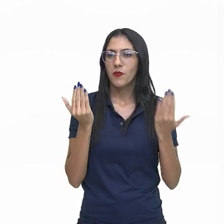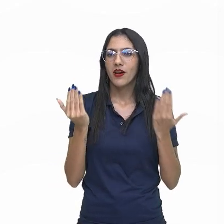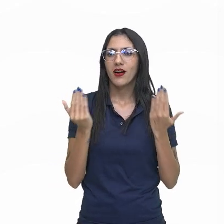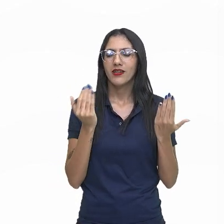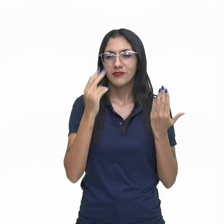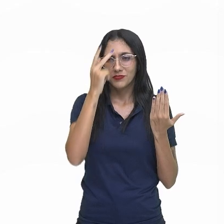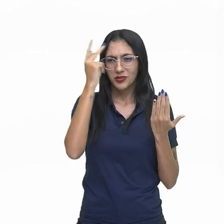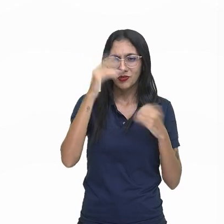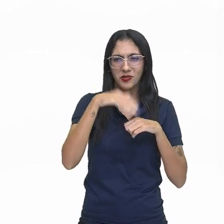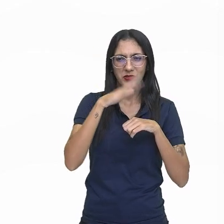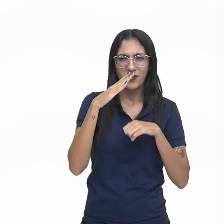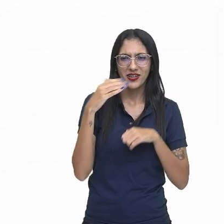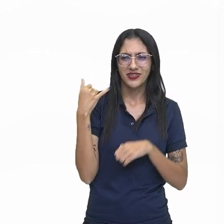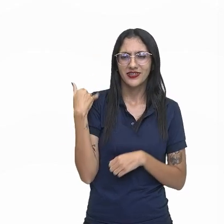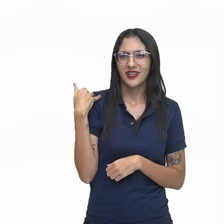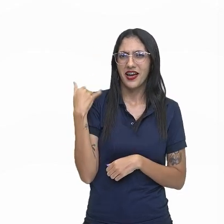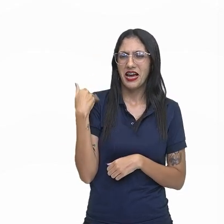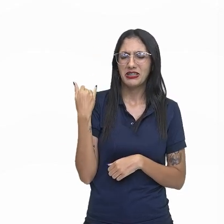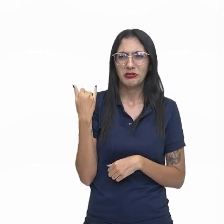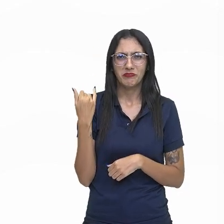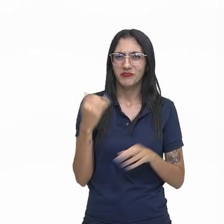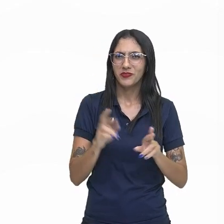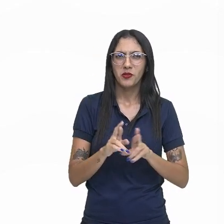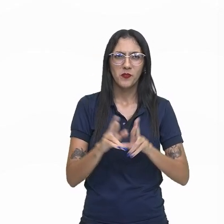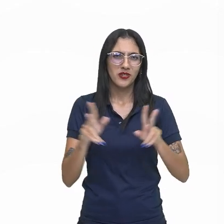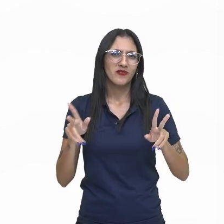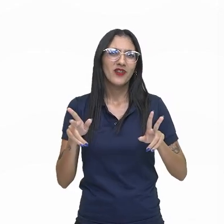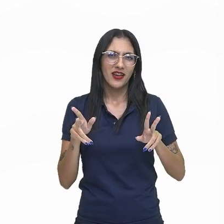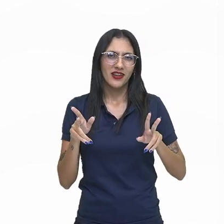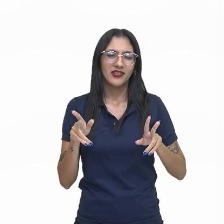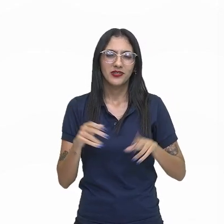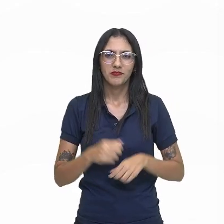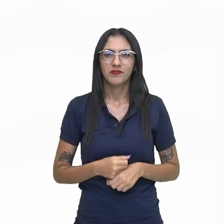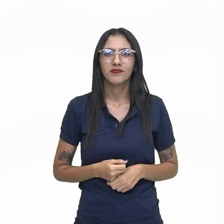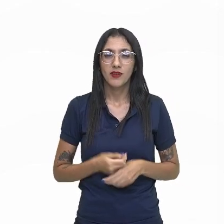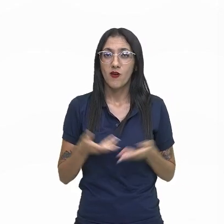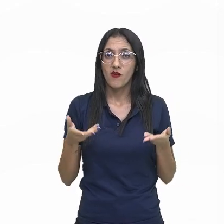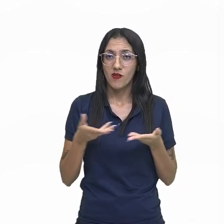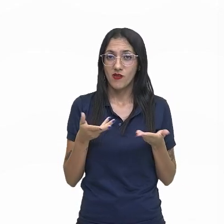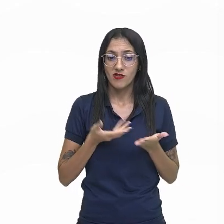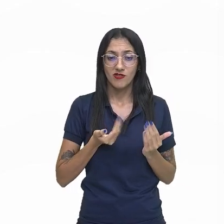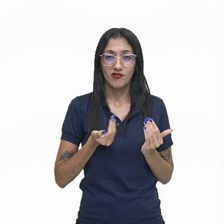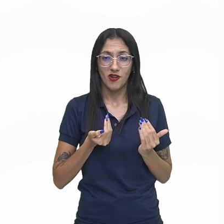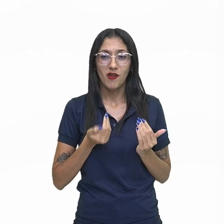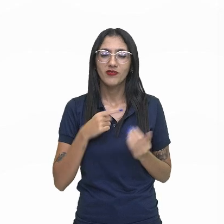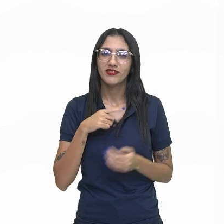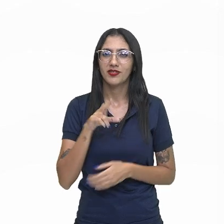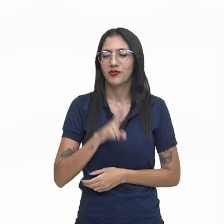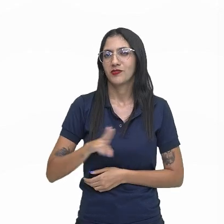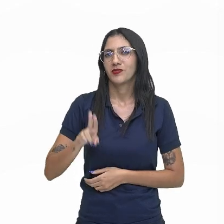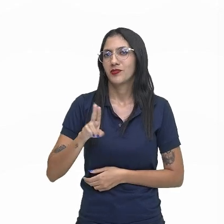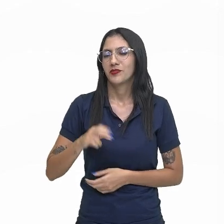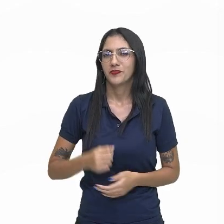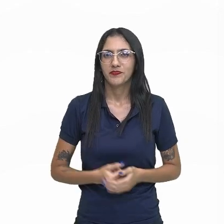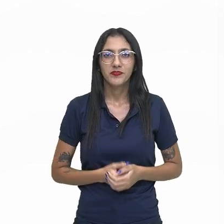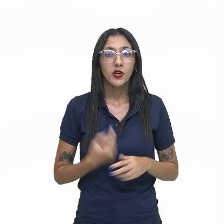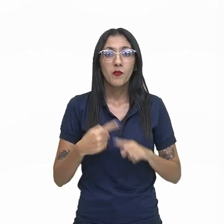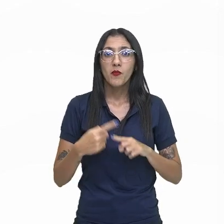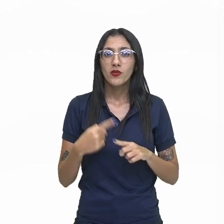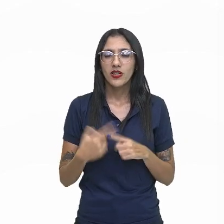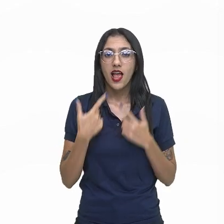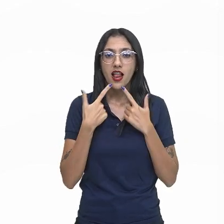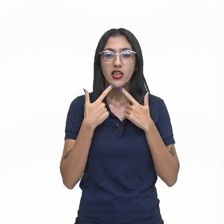né, eu não usava antes essa expressão cancelado, mas hoje os jovens usam, mesmo porque a língua